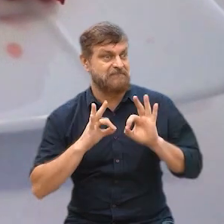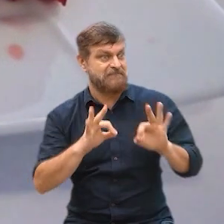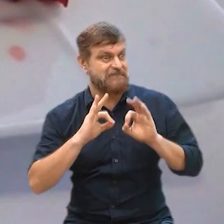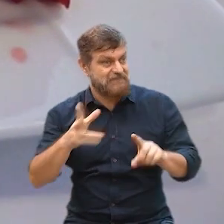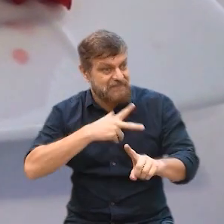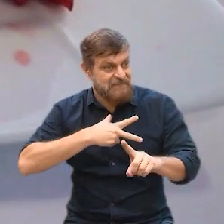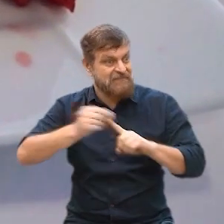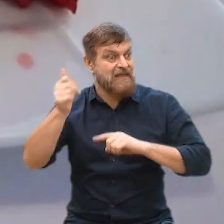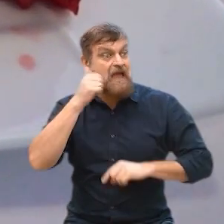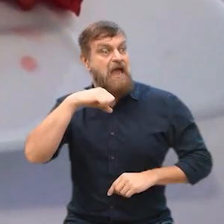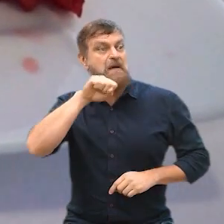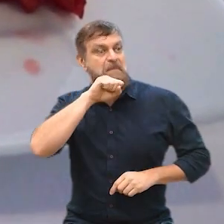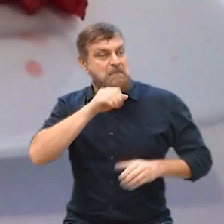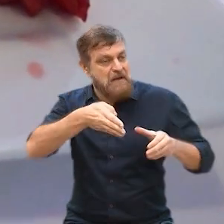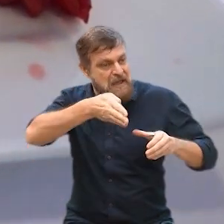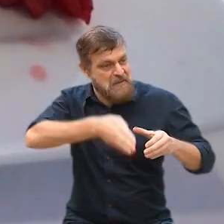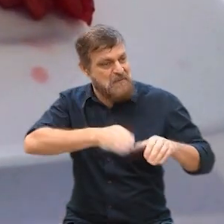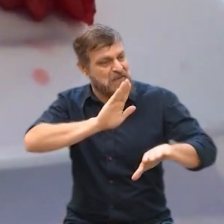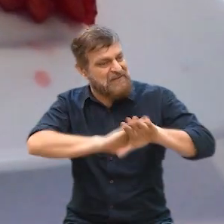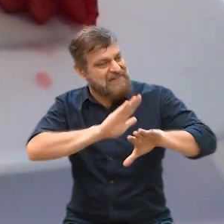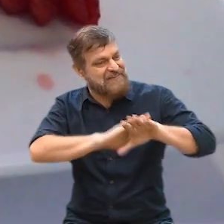conquista da Mamãe Fez Bolo, né? É.